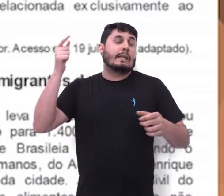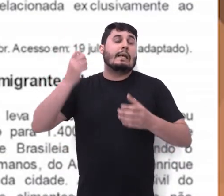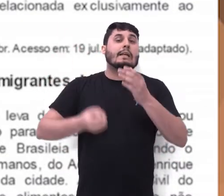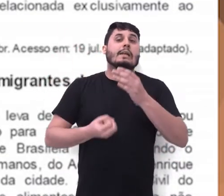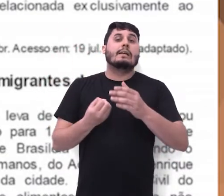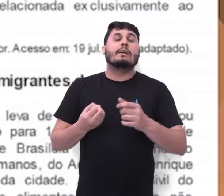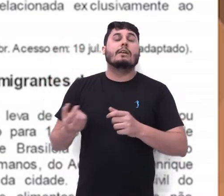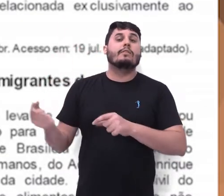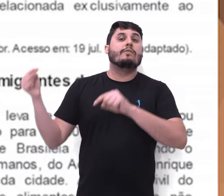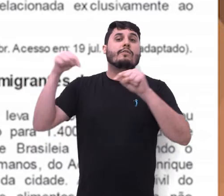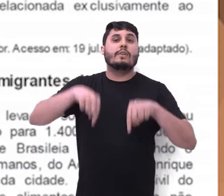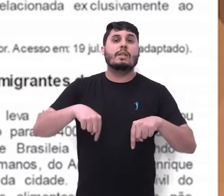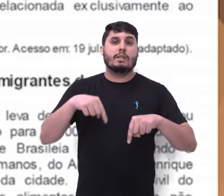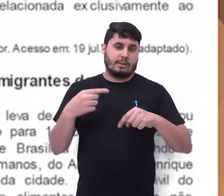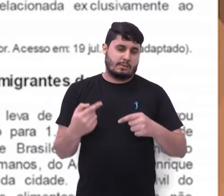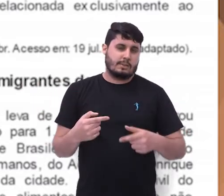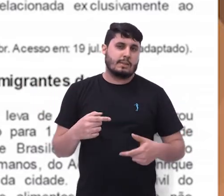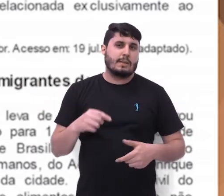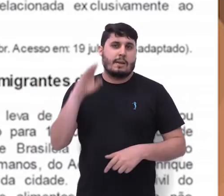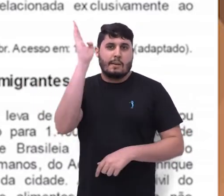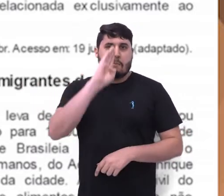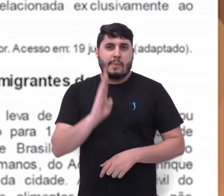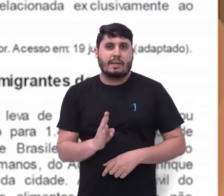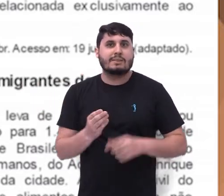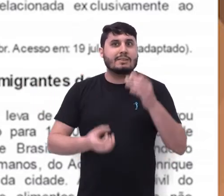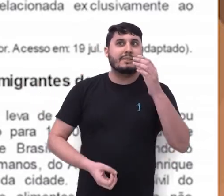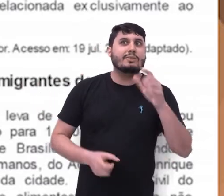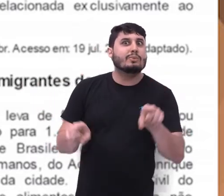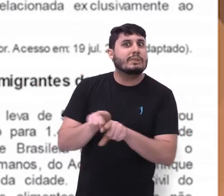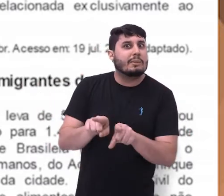fazendo muito mais. Fizeram um povo lindo,